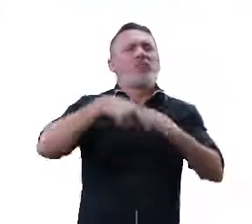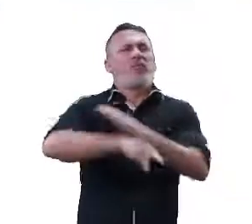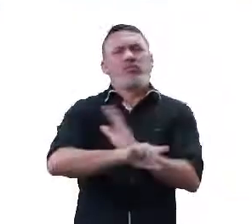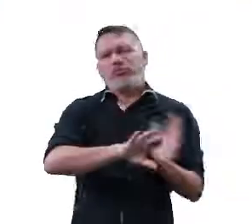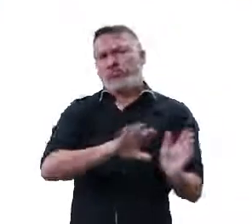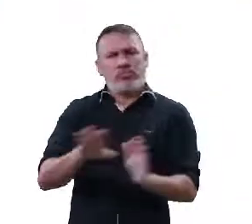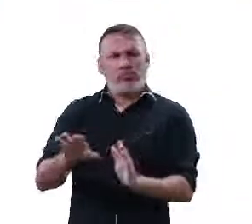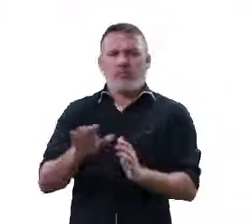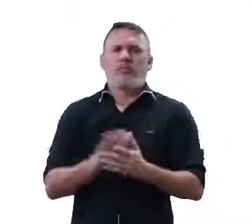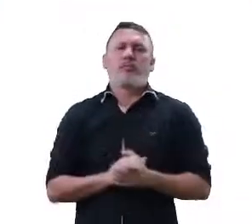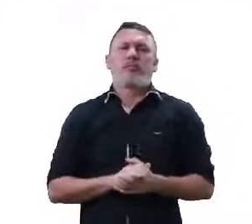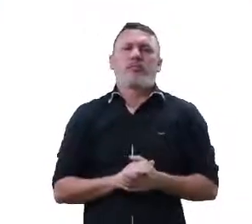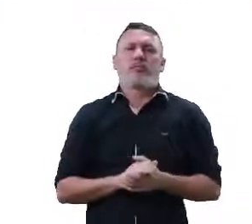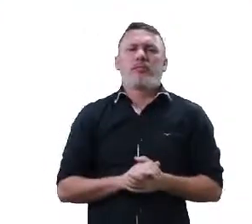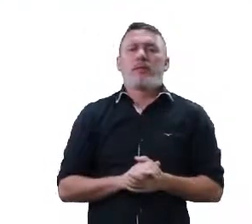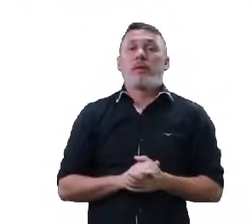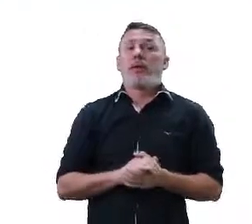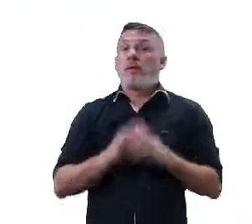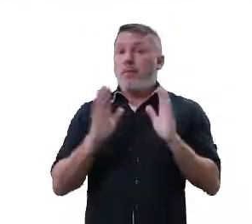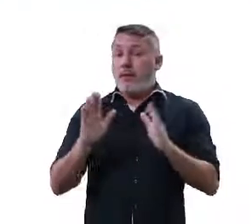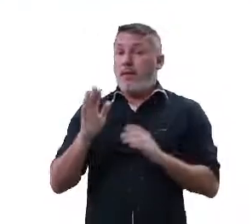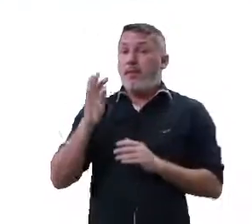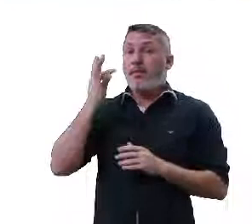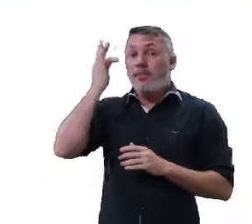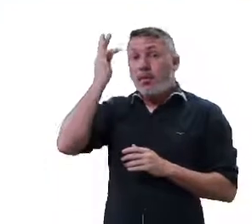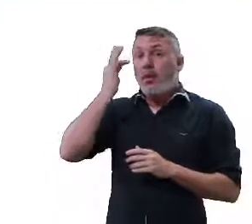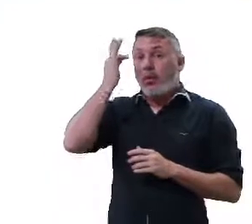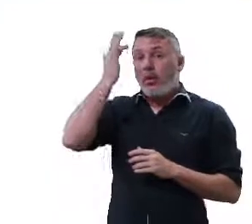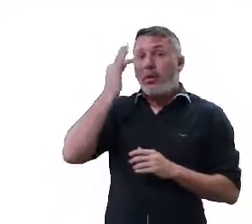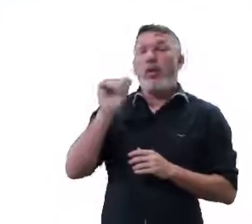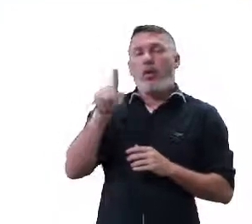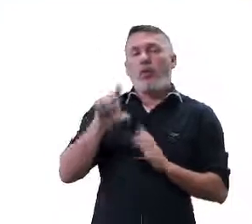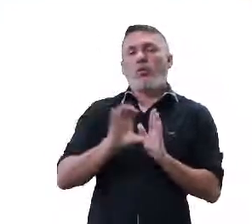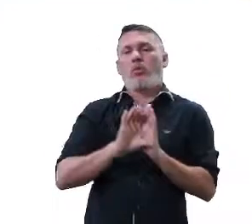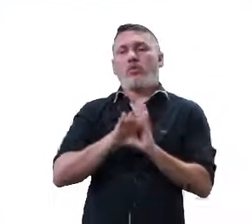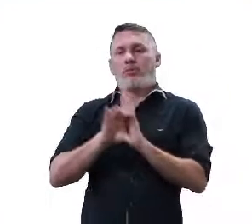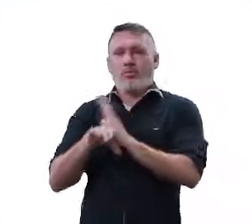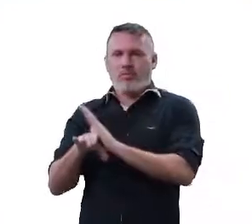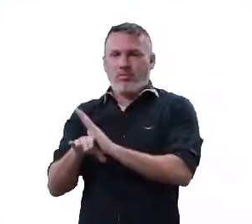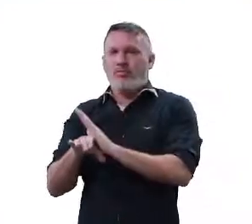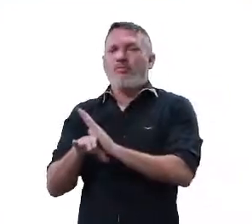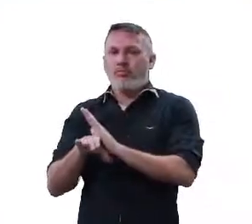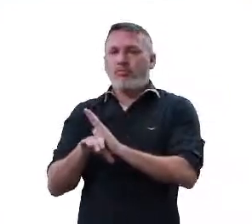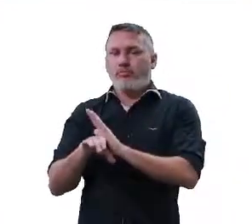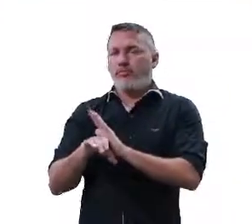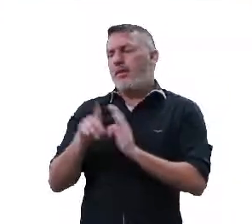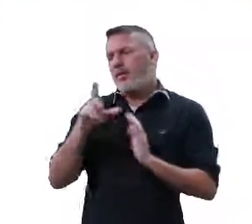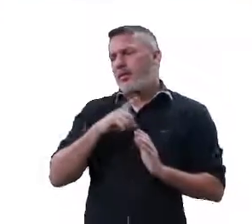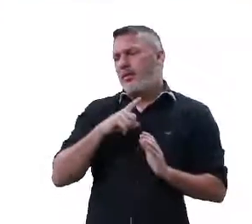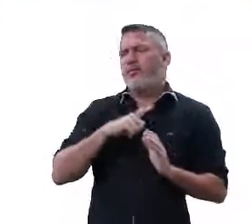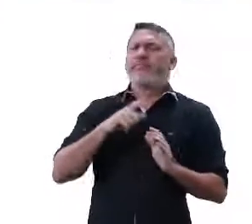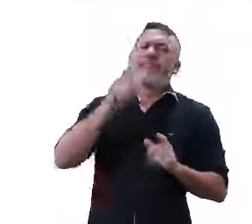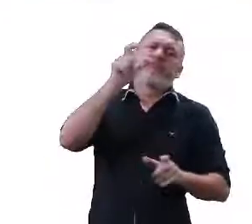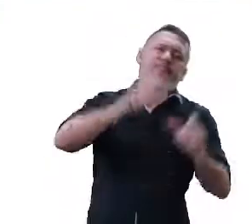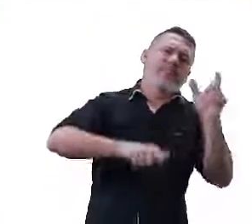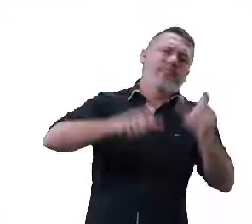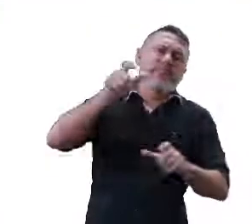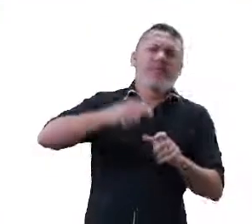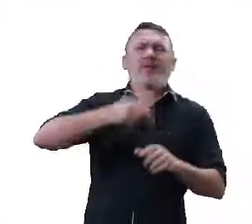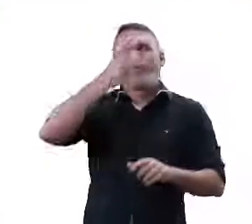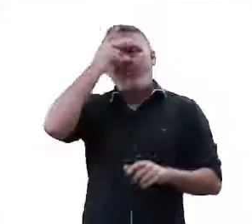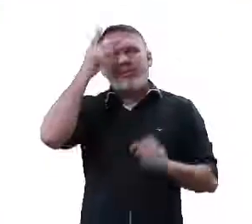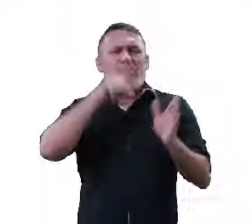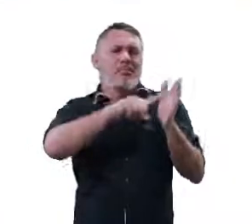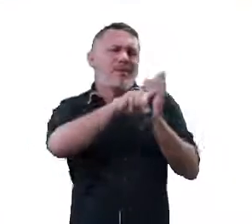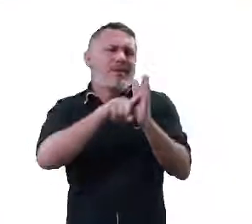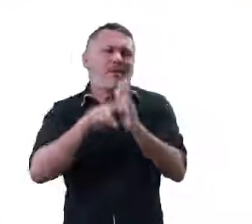necessário. Mas a teoria é o quê? São os conceitos. E aí, diferentes sociólogos